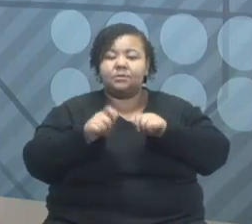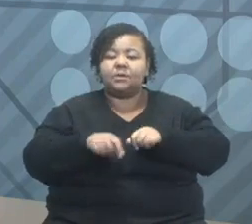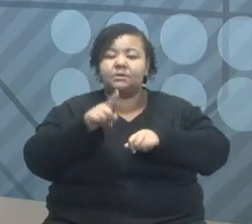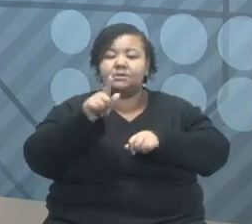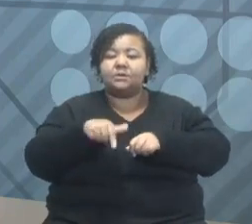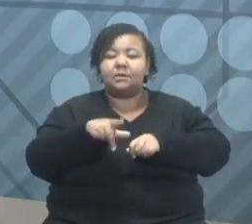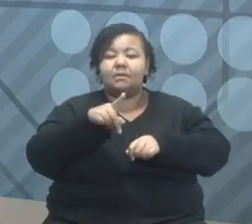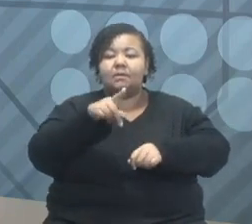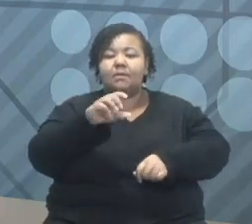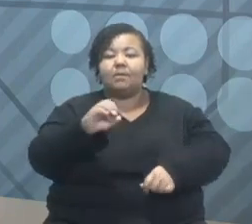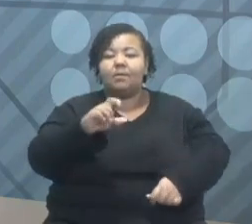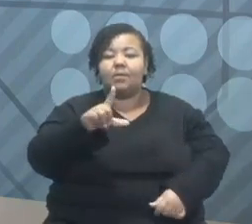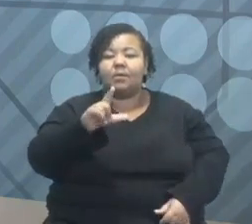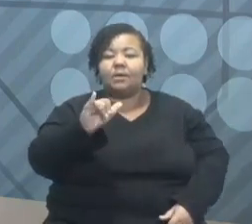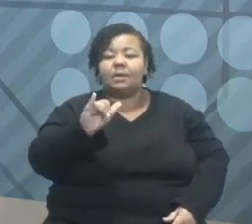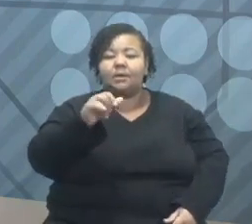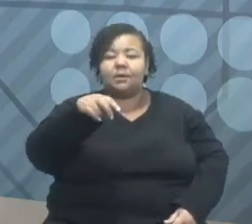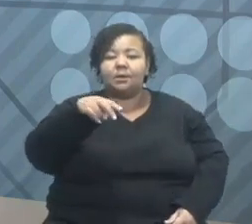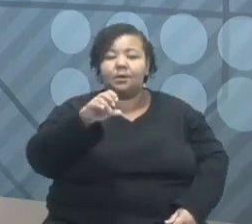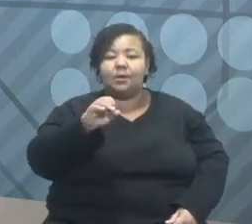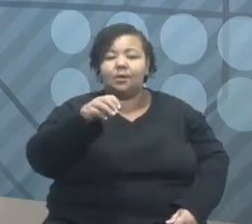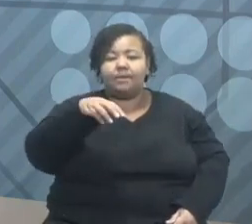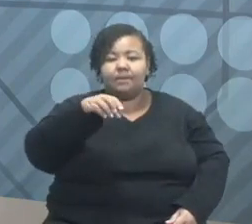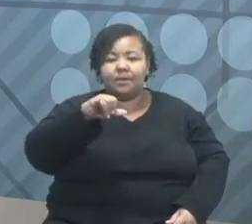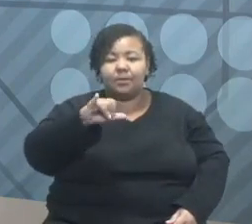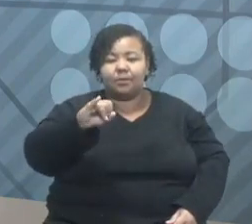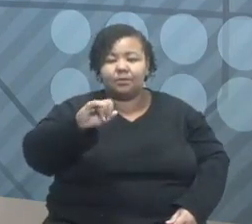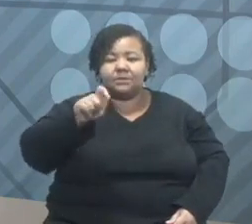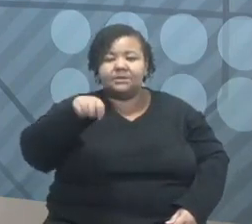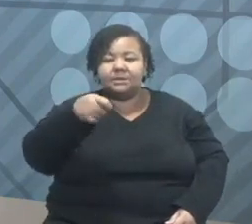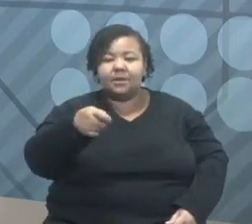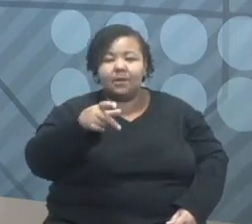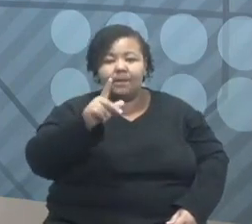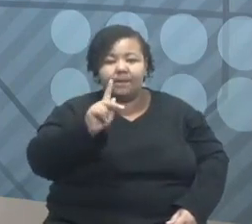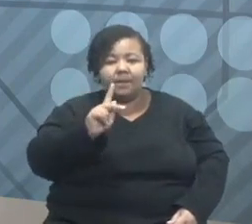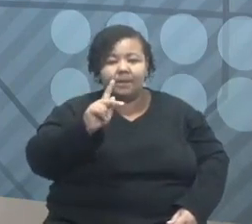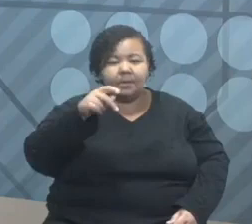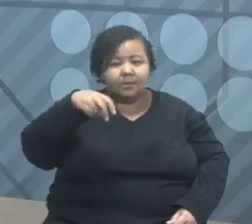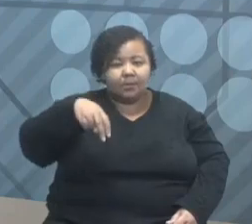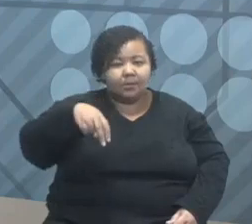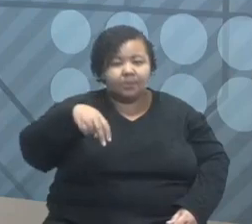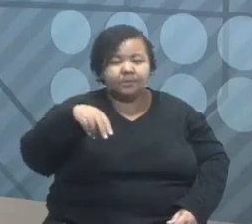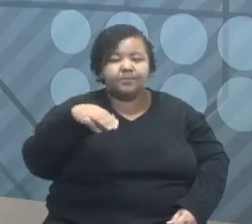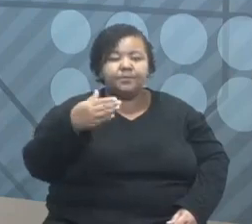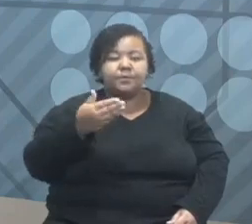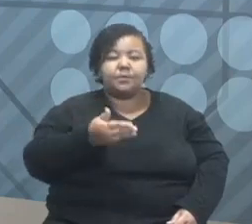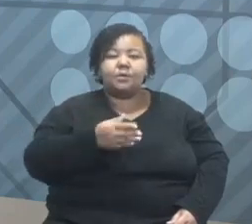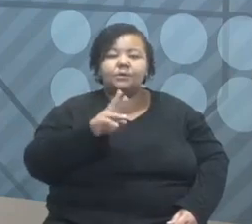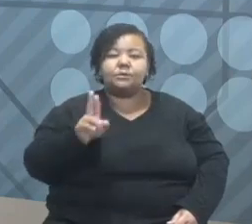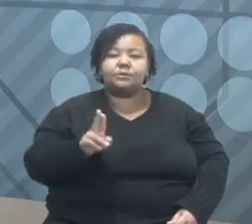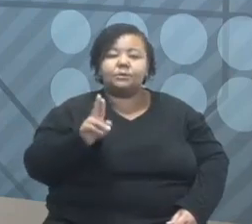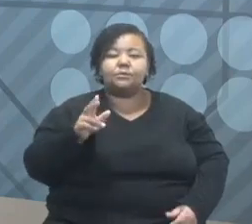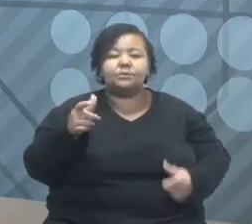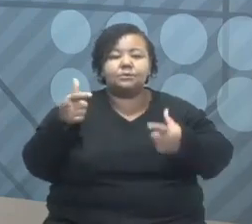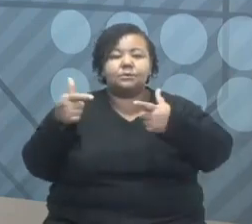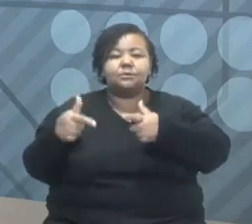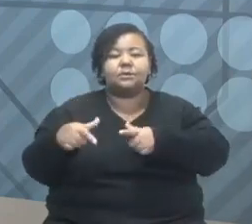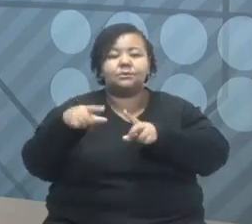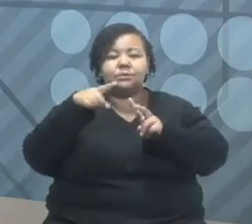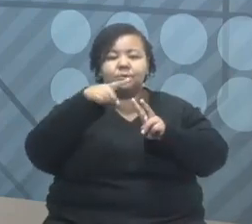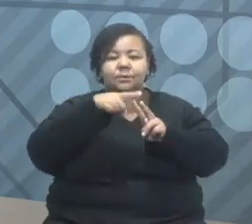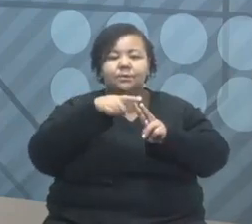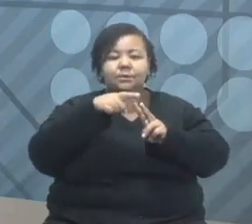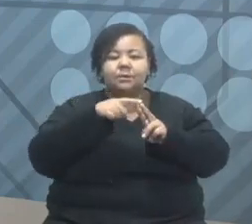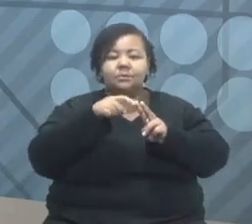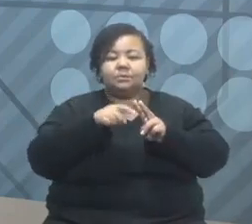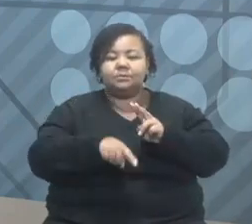a característica de ser uma matriz ou um polinômio. Mas, como estamos trabalhando com espaços vetoriais, nós estamos trabalhando